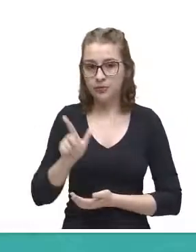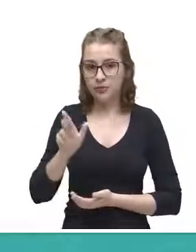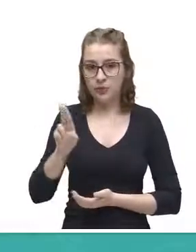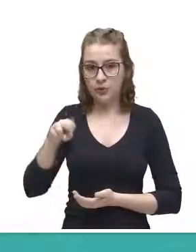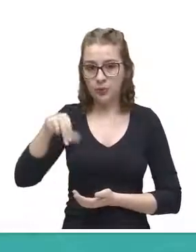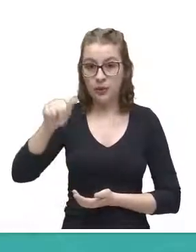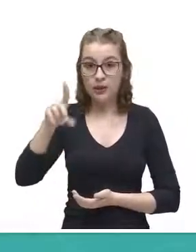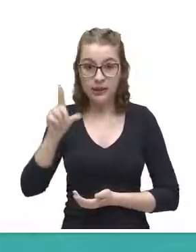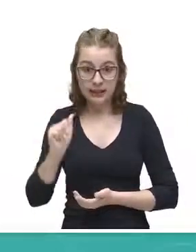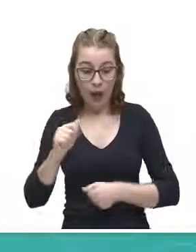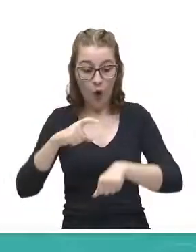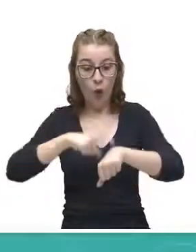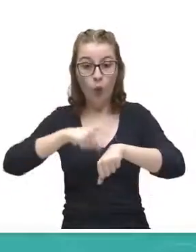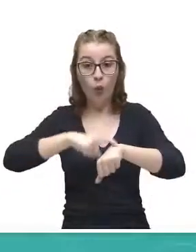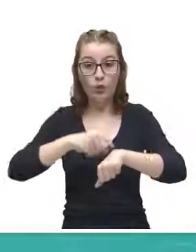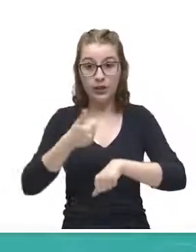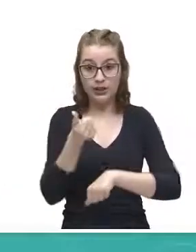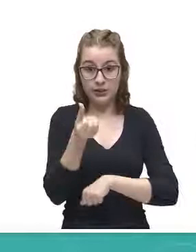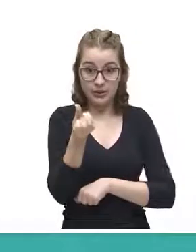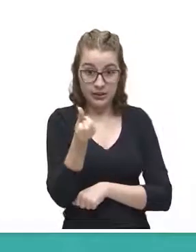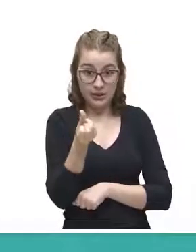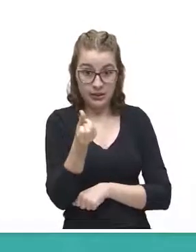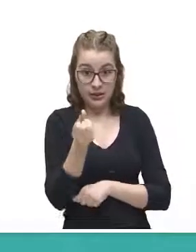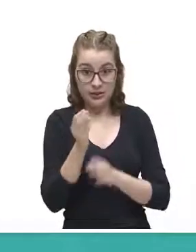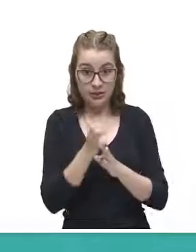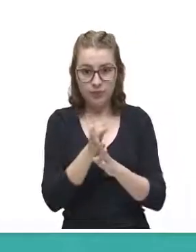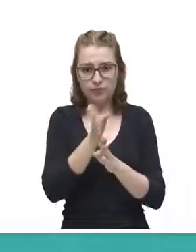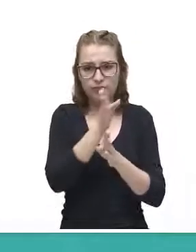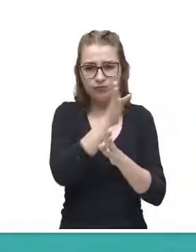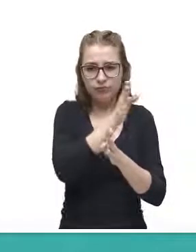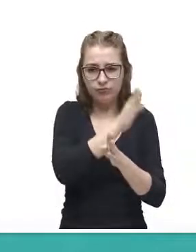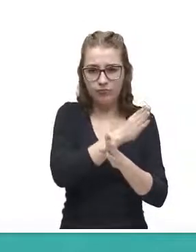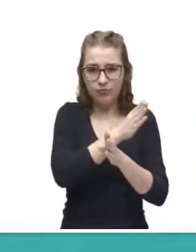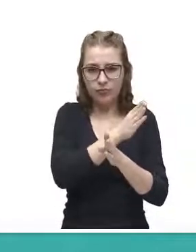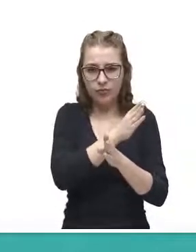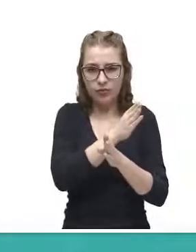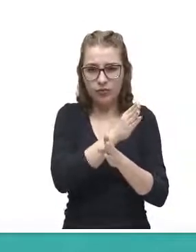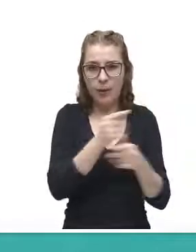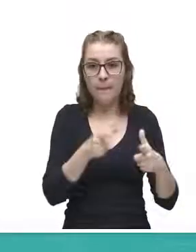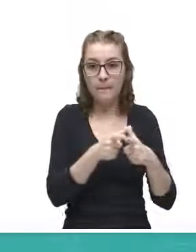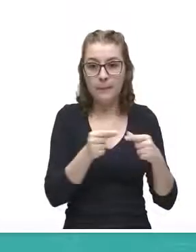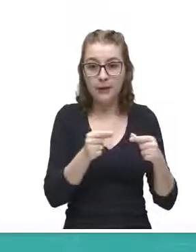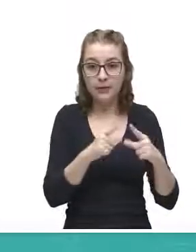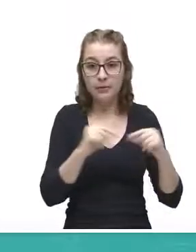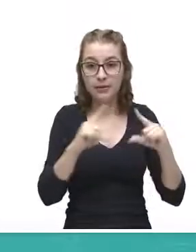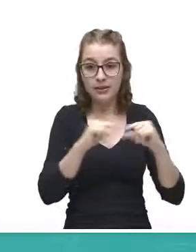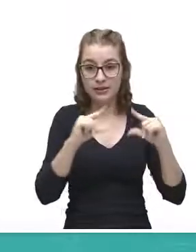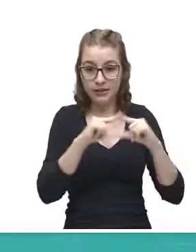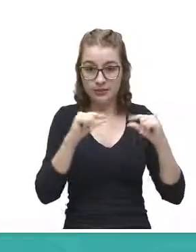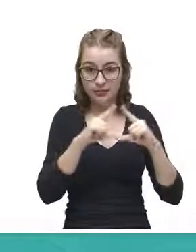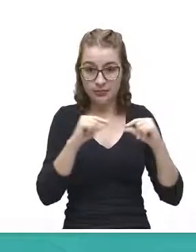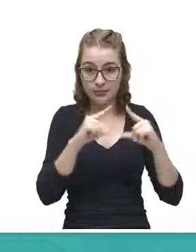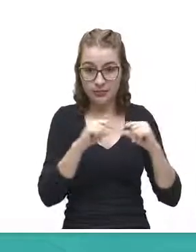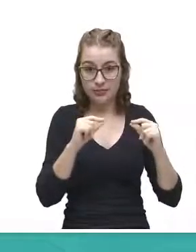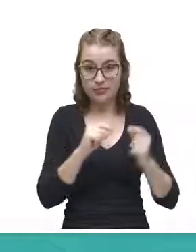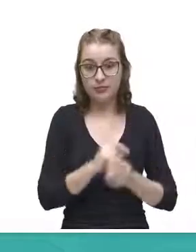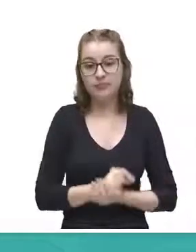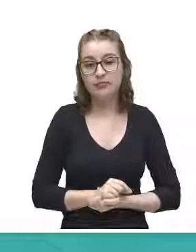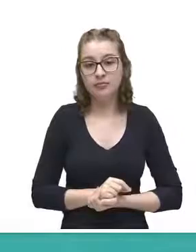16 horas, vamos chegar até aqui Brasília, é aqui que eu quero chegar. Então, 16 aqui vai ser